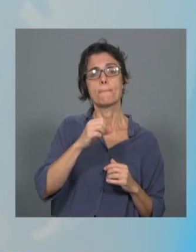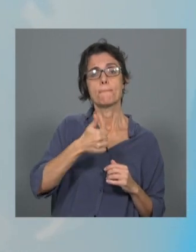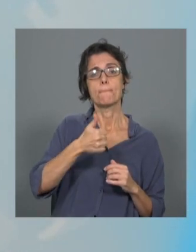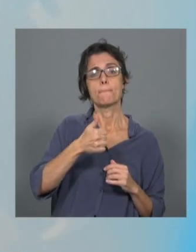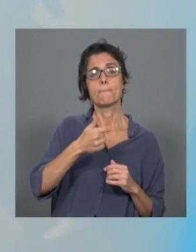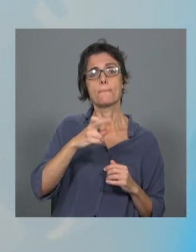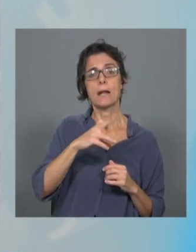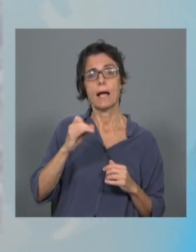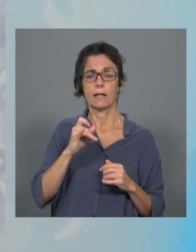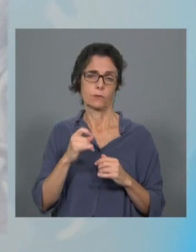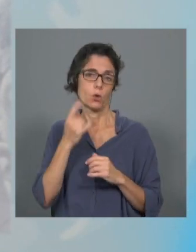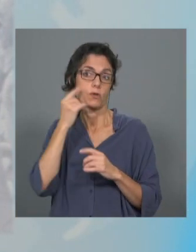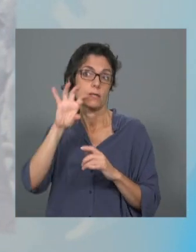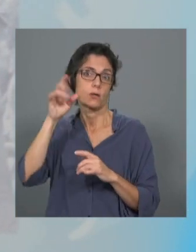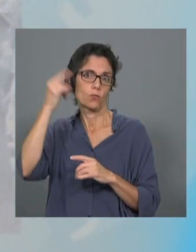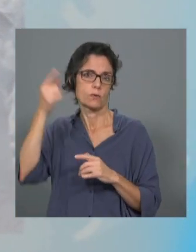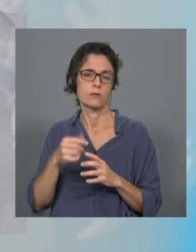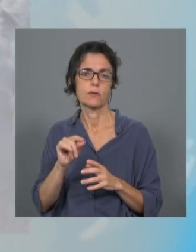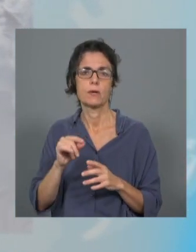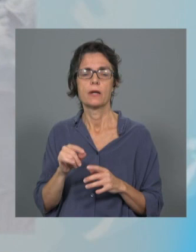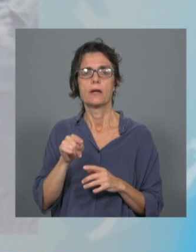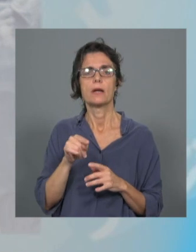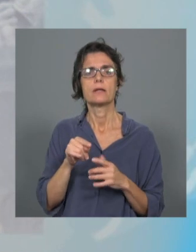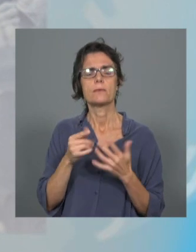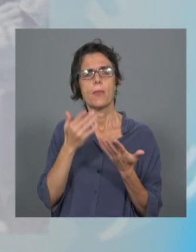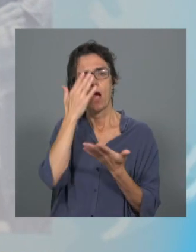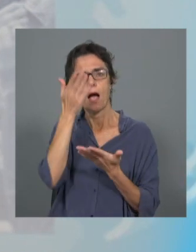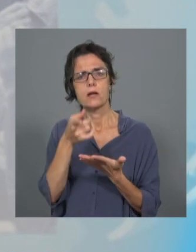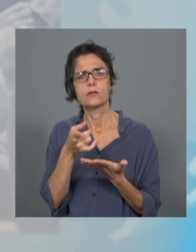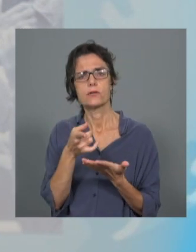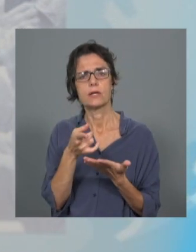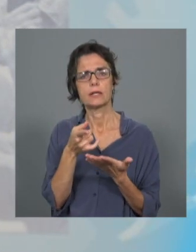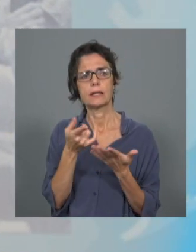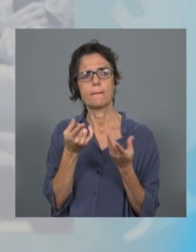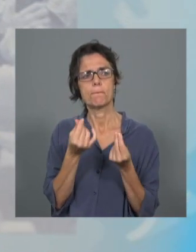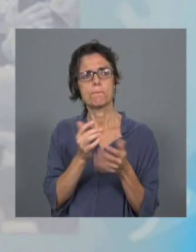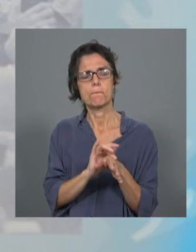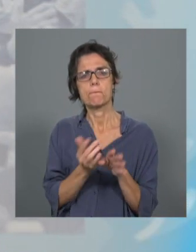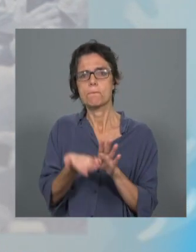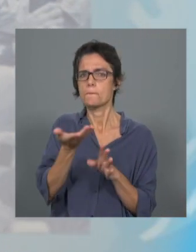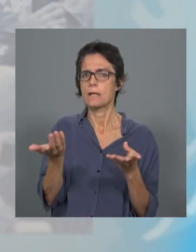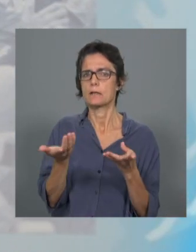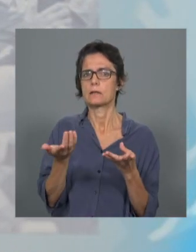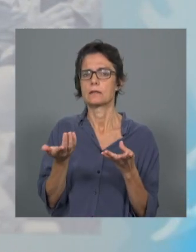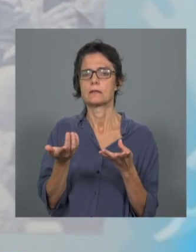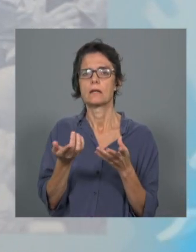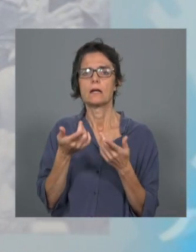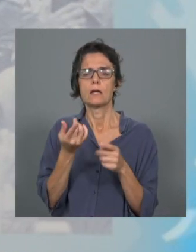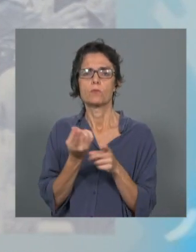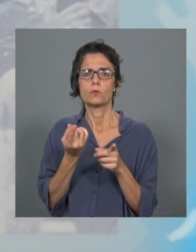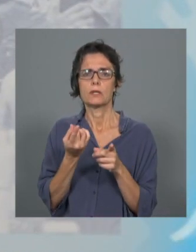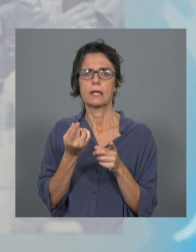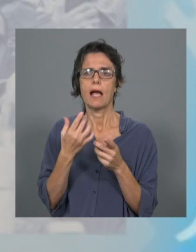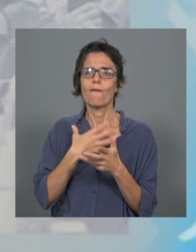Acaba por ser enriquecedor para este filme, não é? Esta conjugação também destas sensibilidades, não apenas dos atores nacionais,